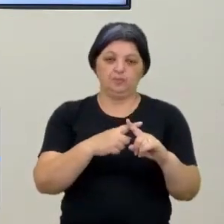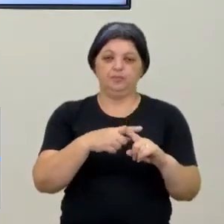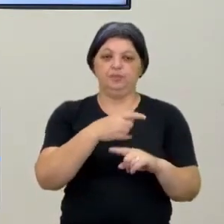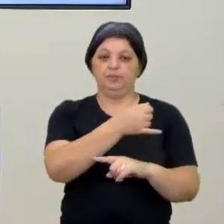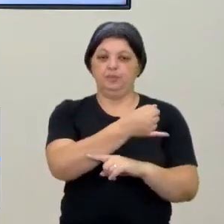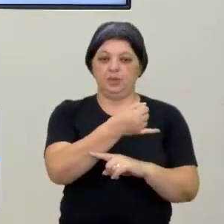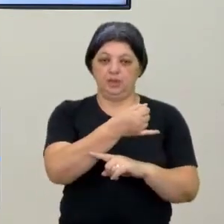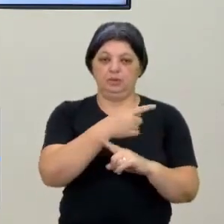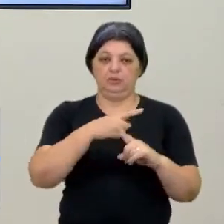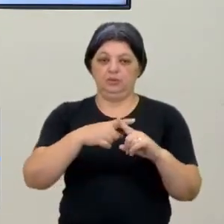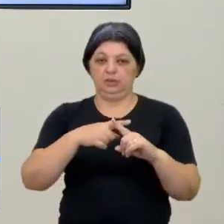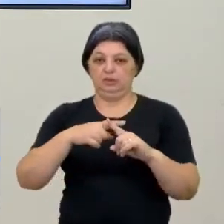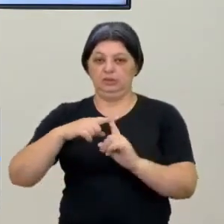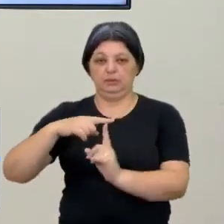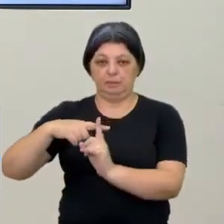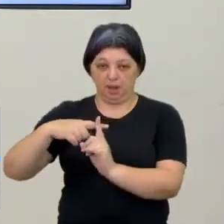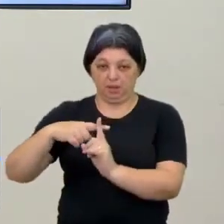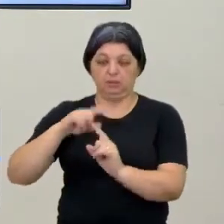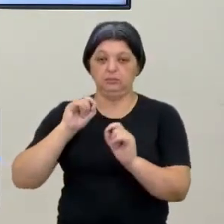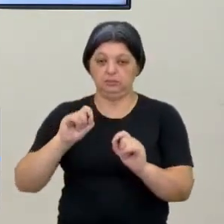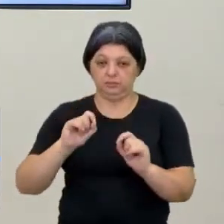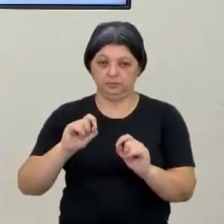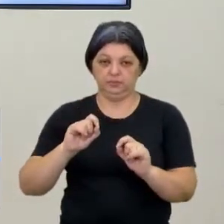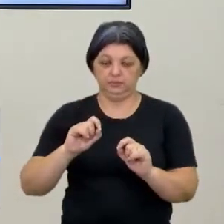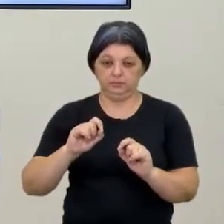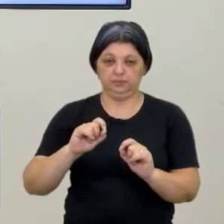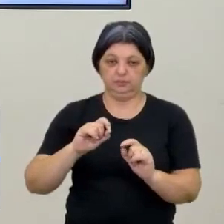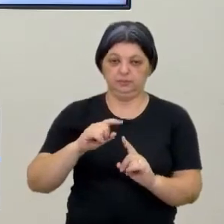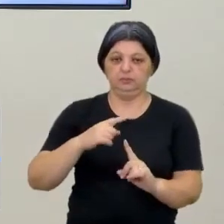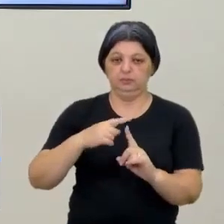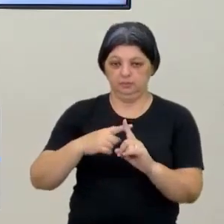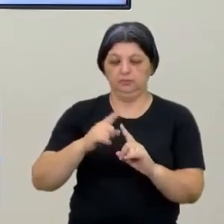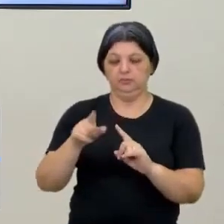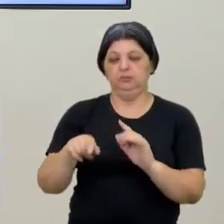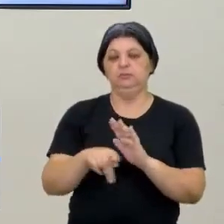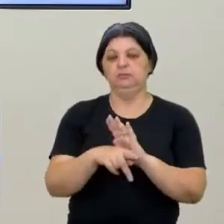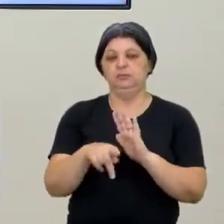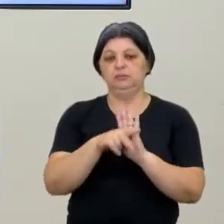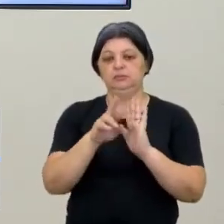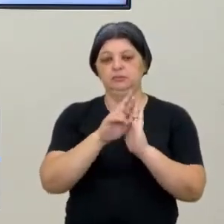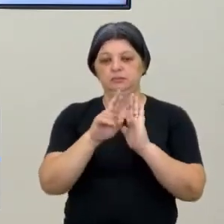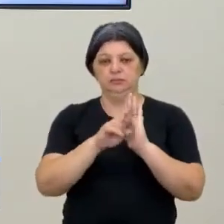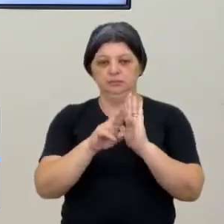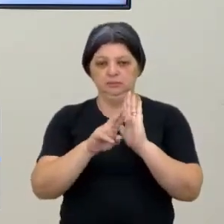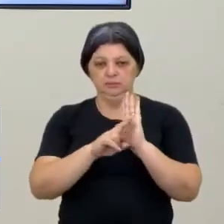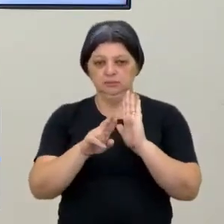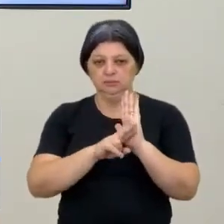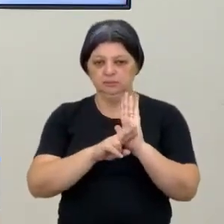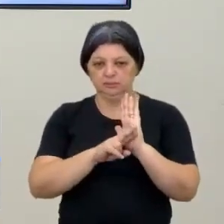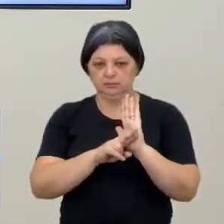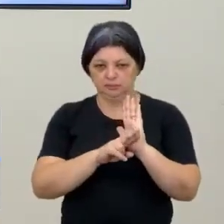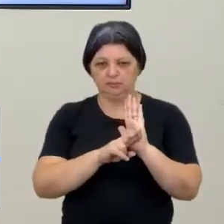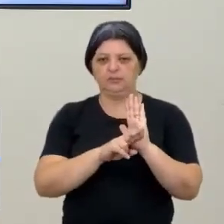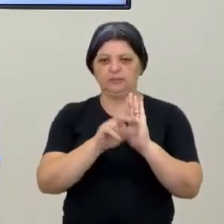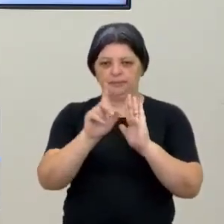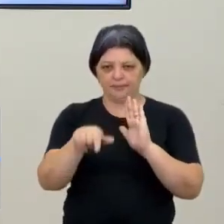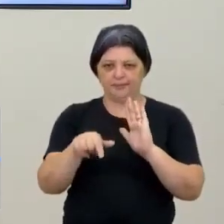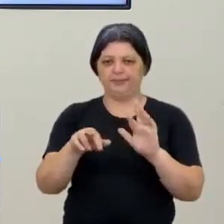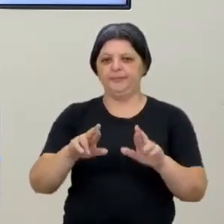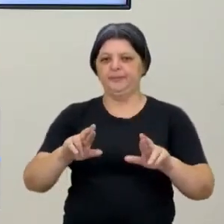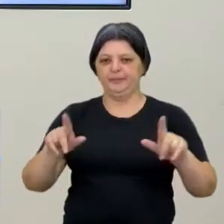multiplicação. Multiplicação tem prioridade. Multiplica o número e faz a regra de sinal. Sinais diferentes fica menos,